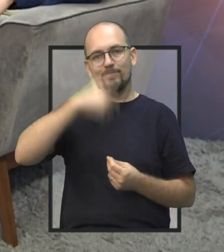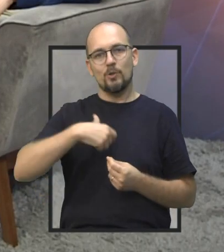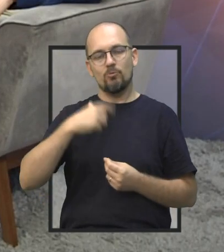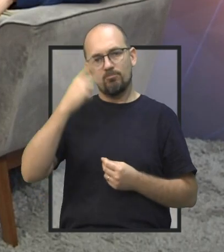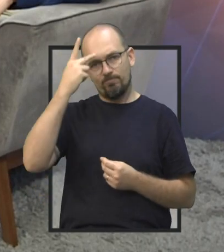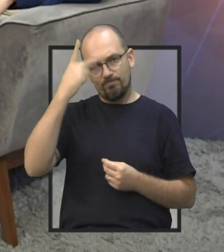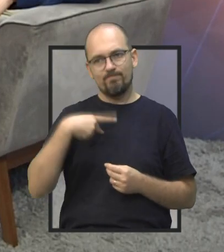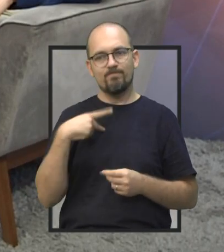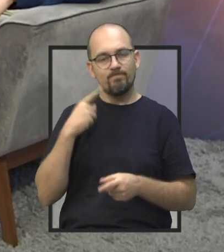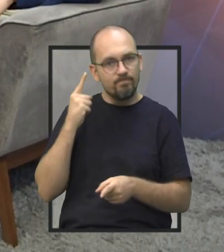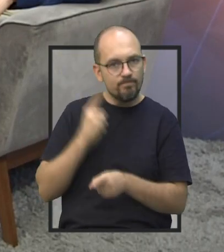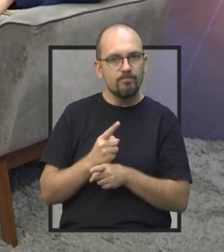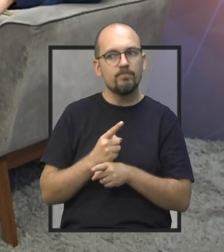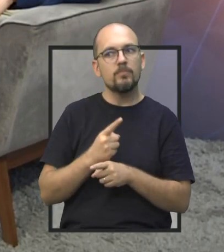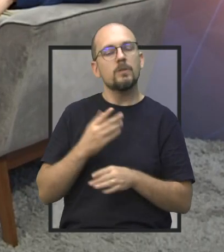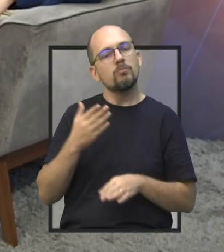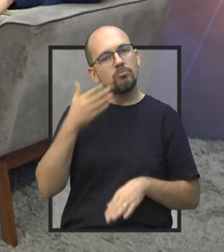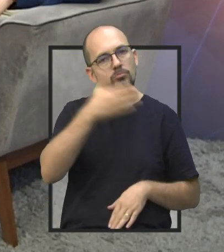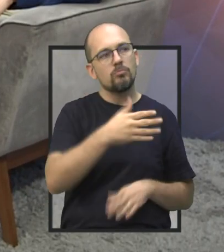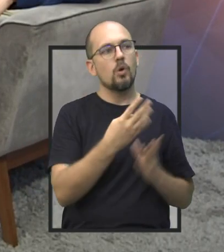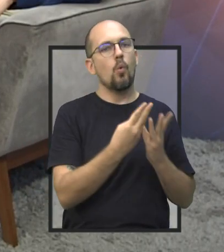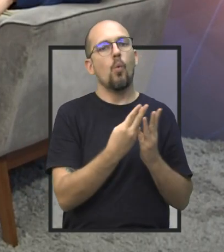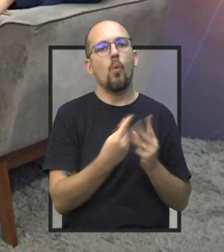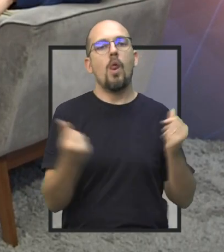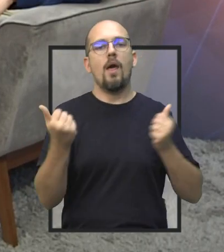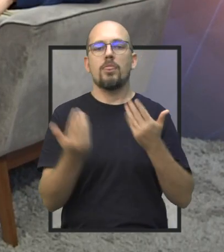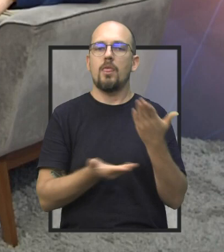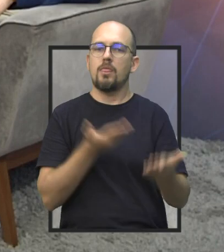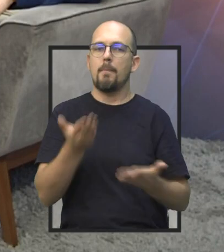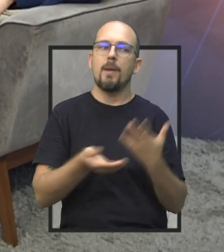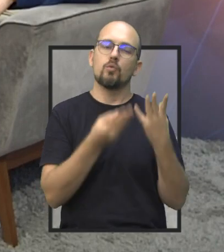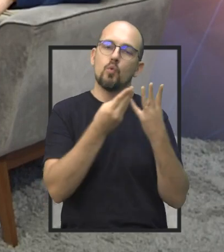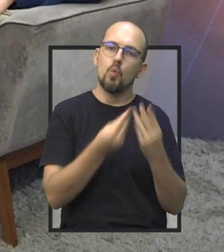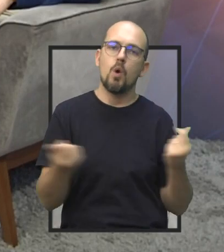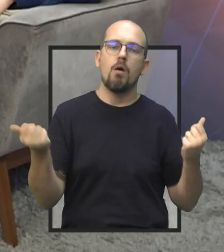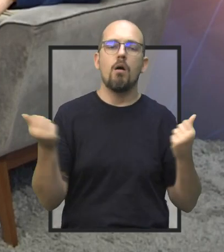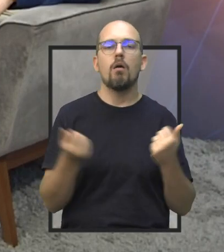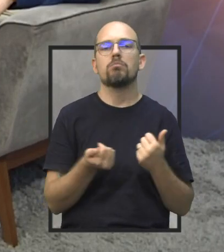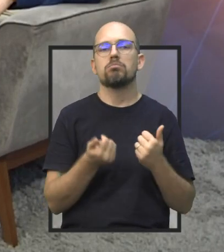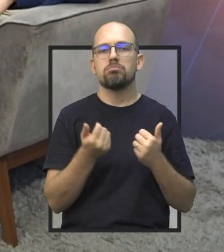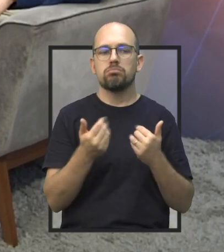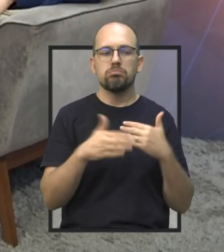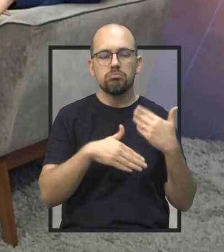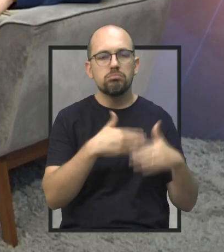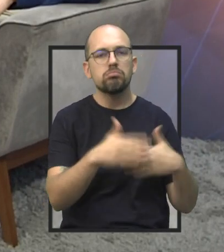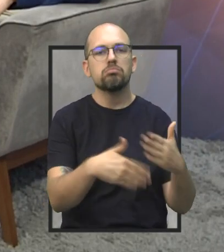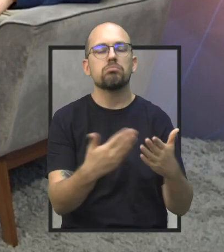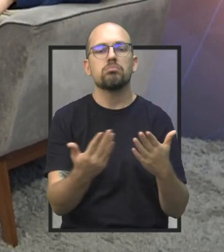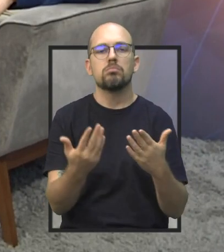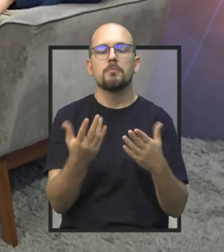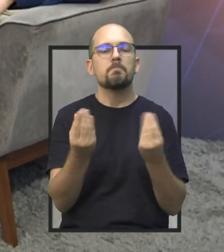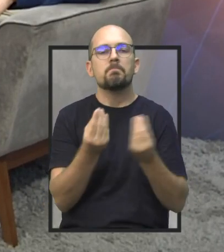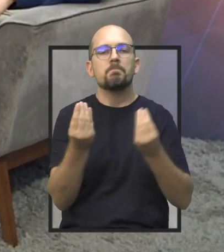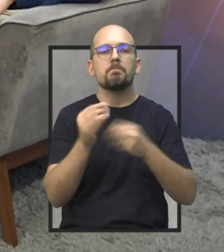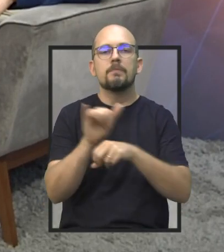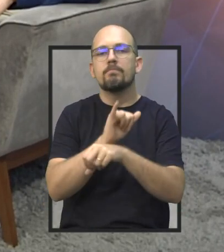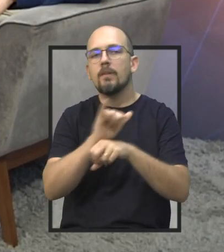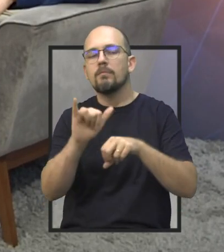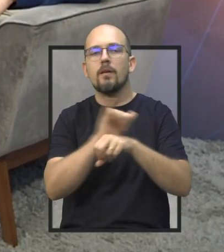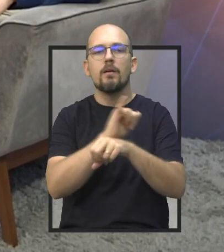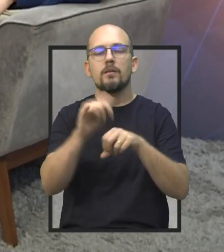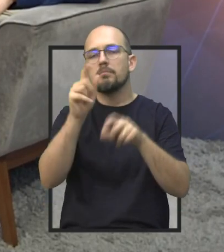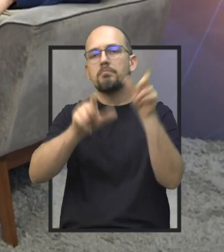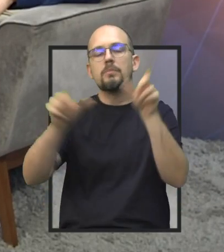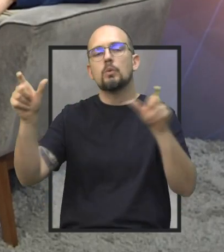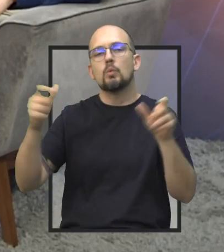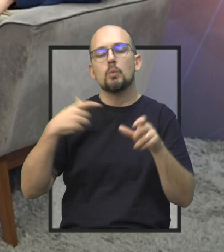ocorra e a chance de cura e de um tratamento e o procedimento no tratamento sejam mais tranquilos,